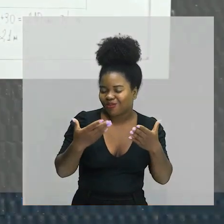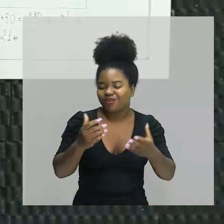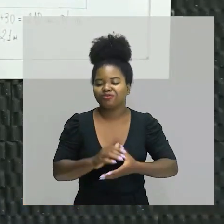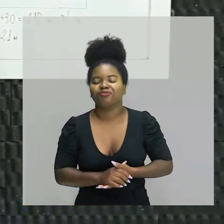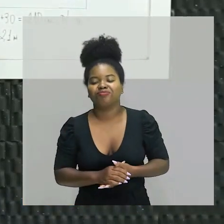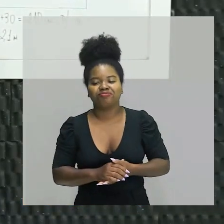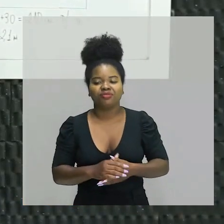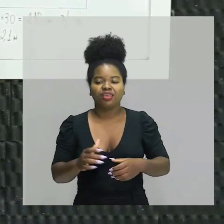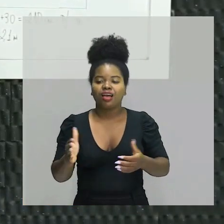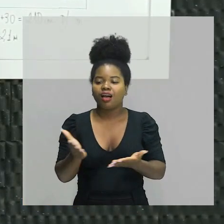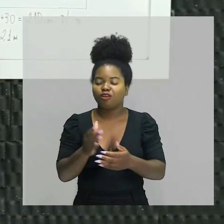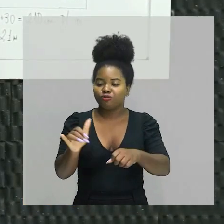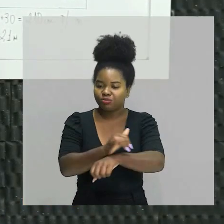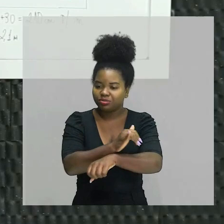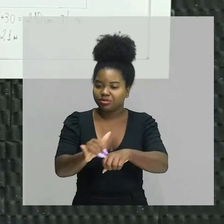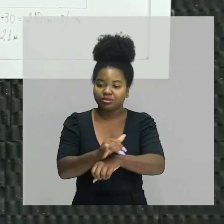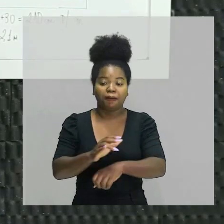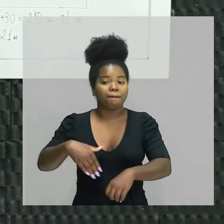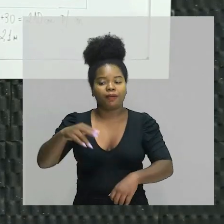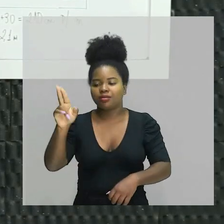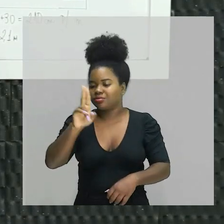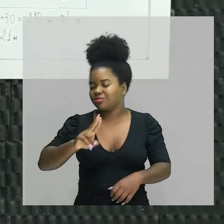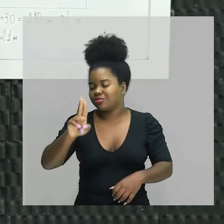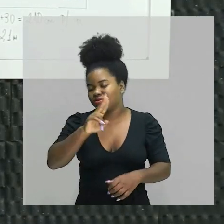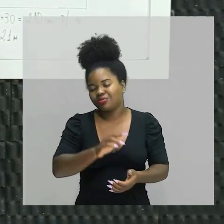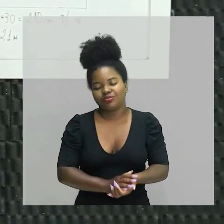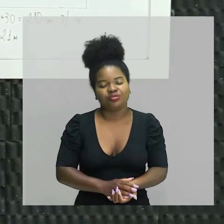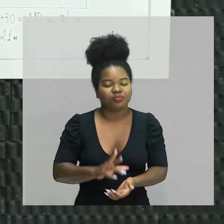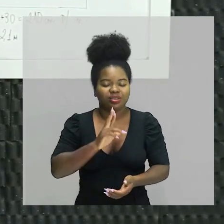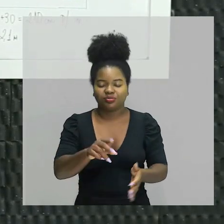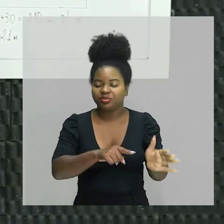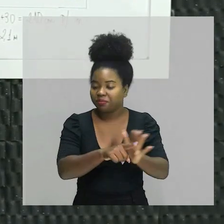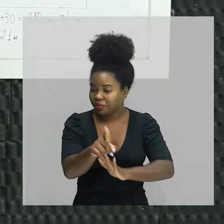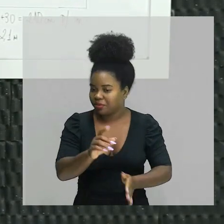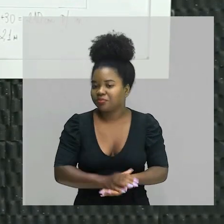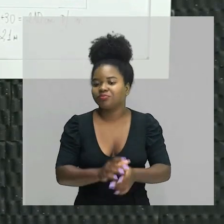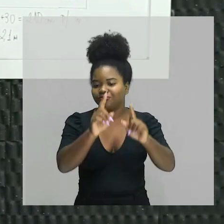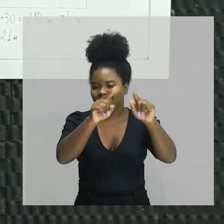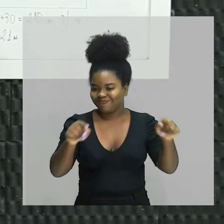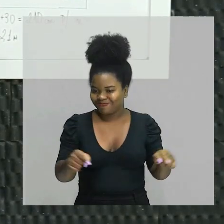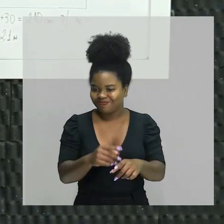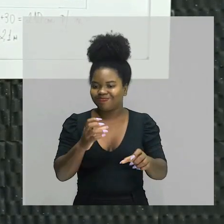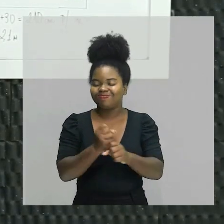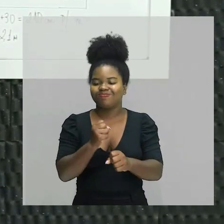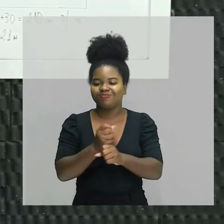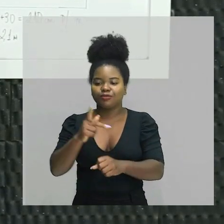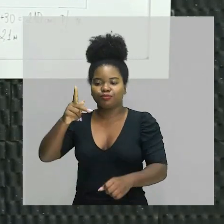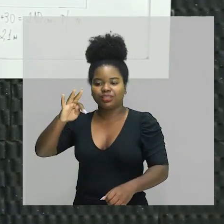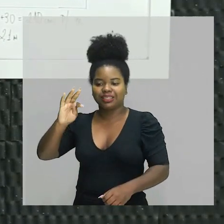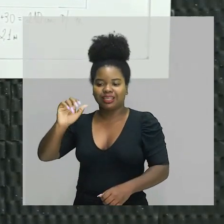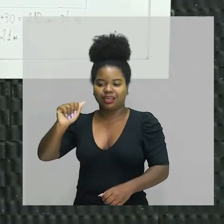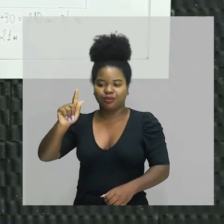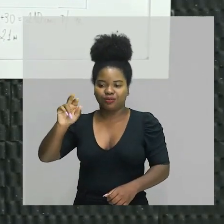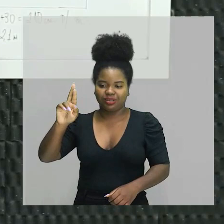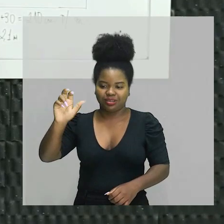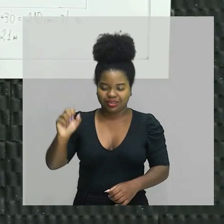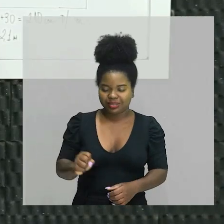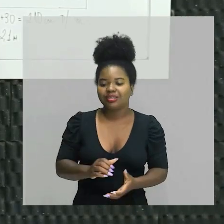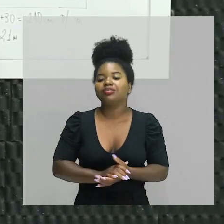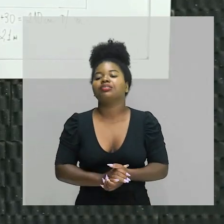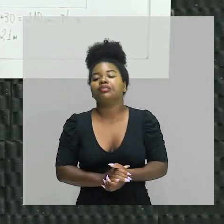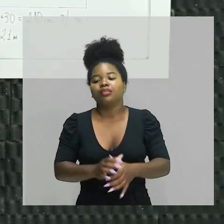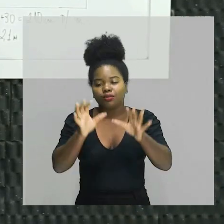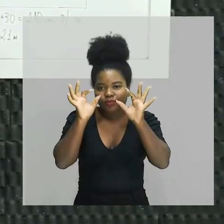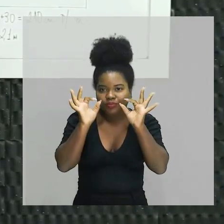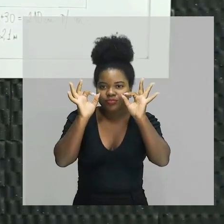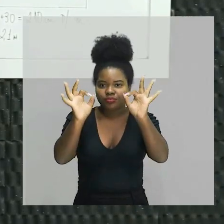mais utilizadas para resolver problema com o triângulo, principalmente o triângulo retângulo, que é o Teorema de Pitágoras. Tá? Então fique